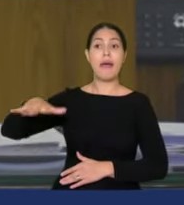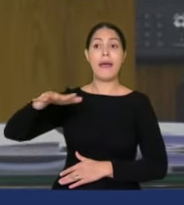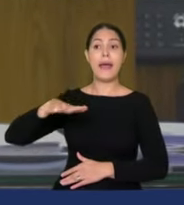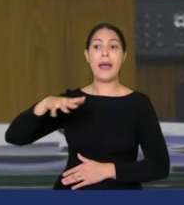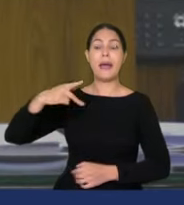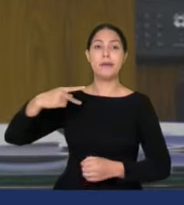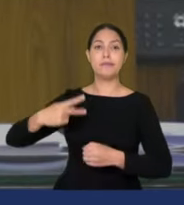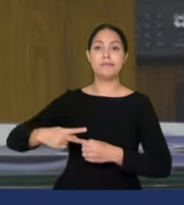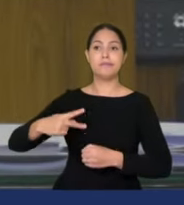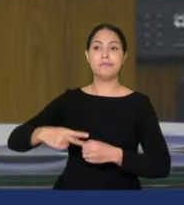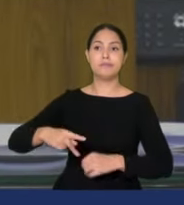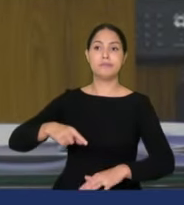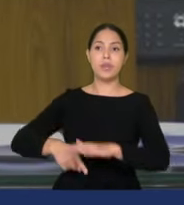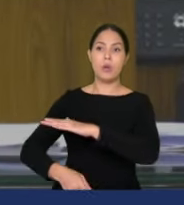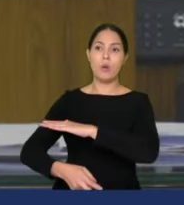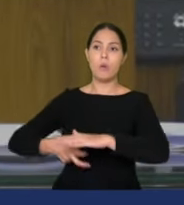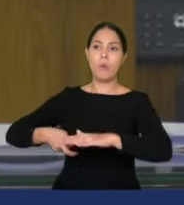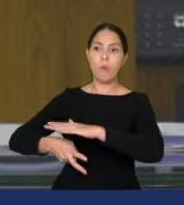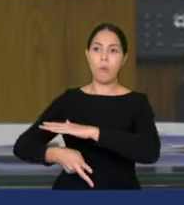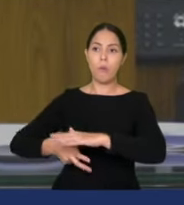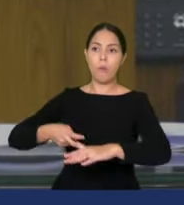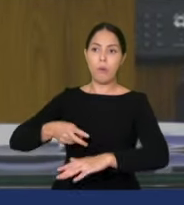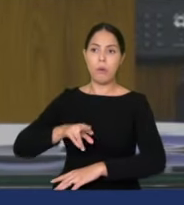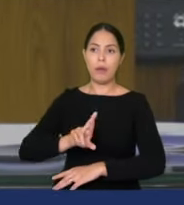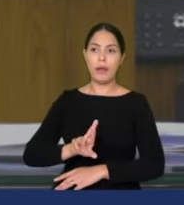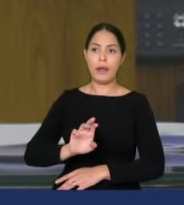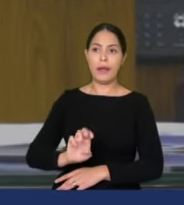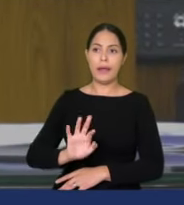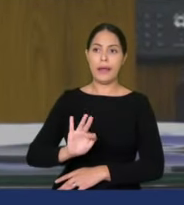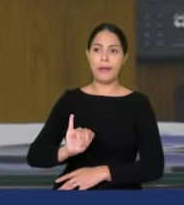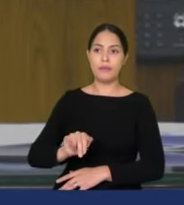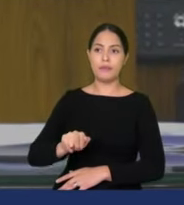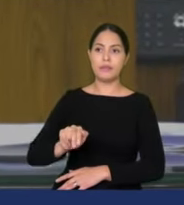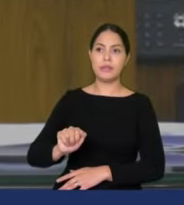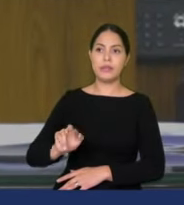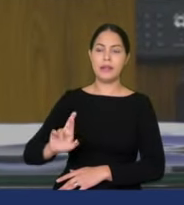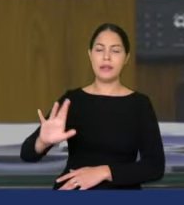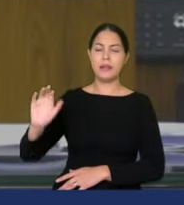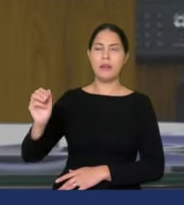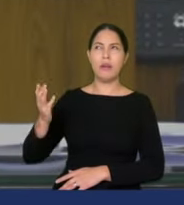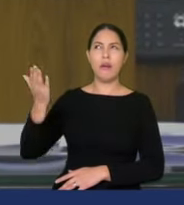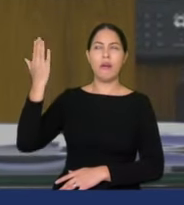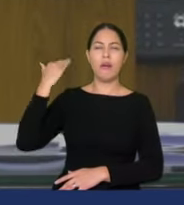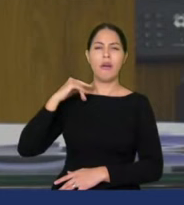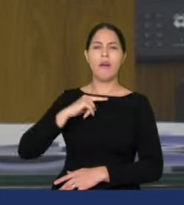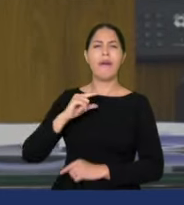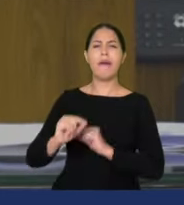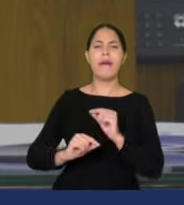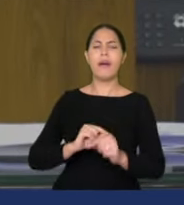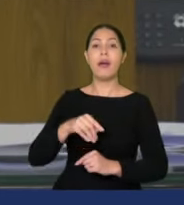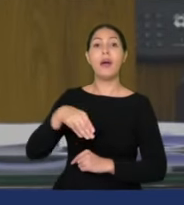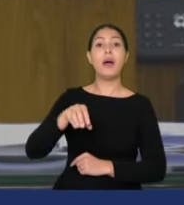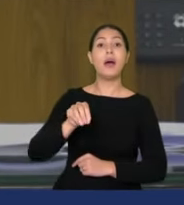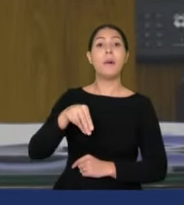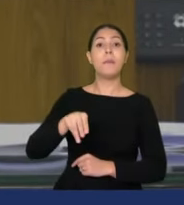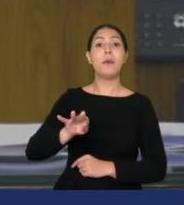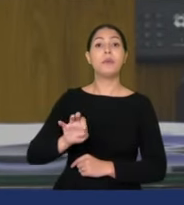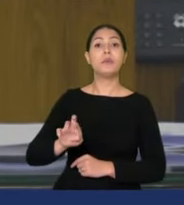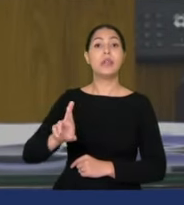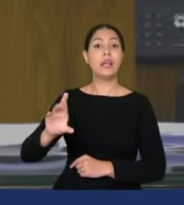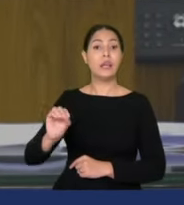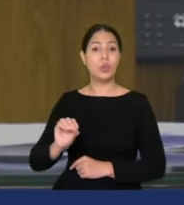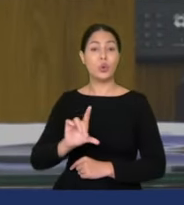Lá, a defesa de Monteiro Lobato pelo Brasil, pelo petróleo é